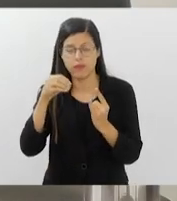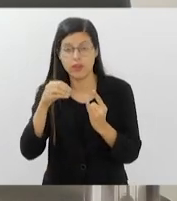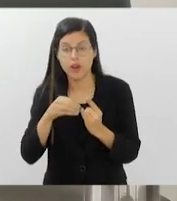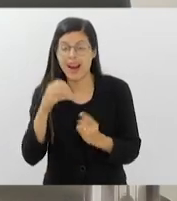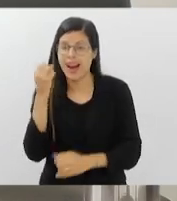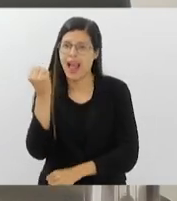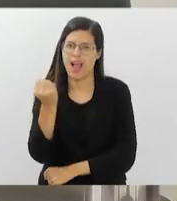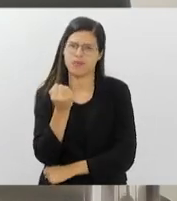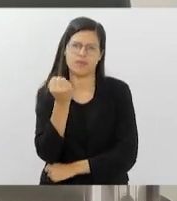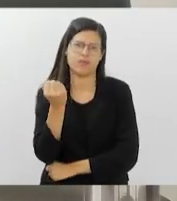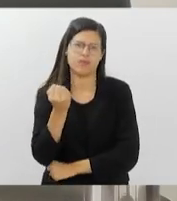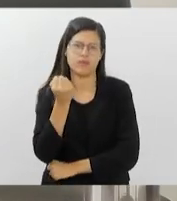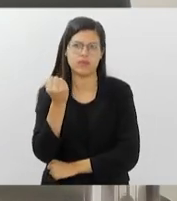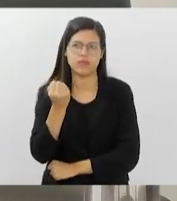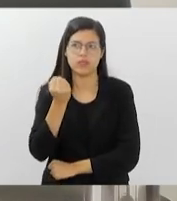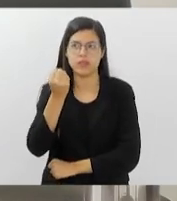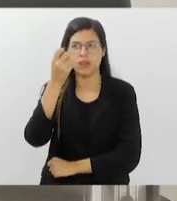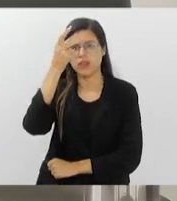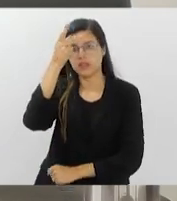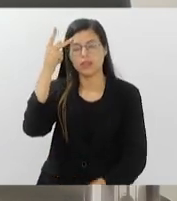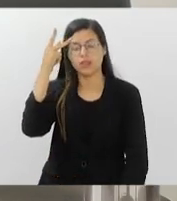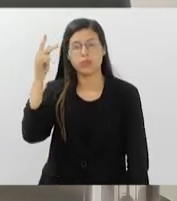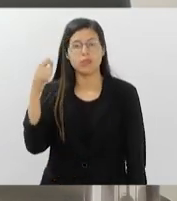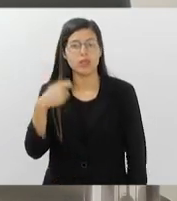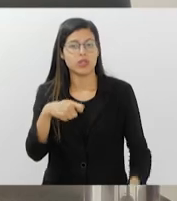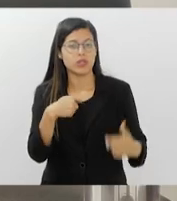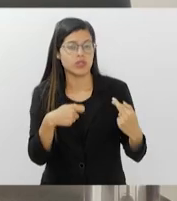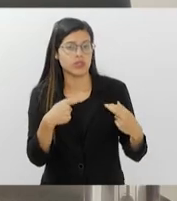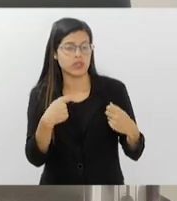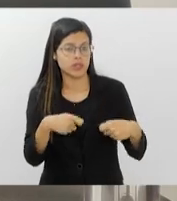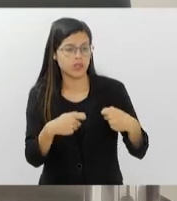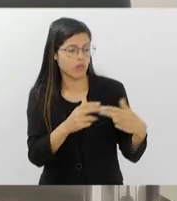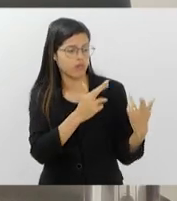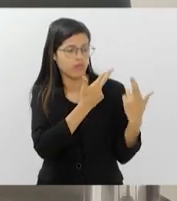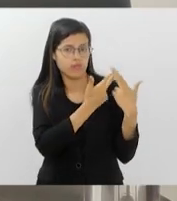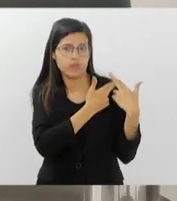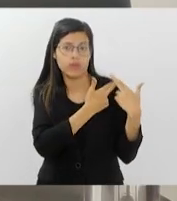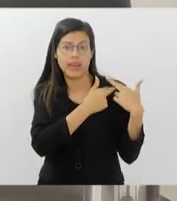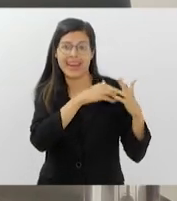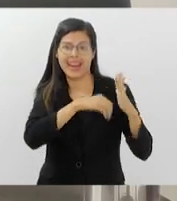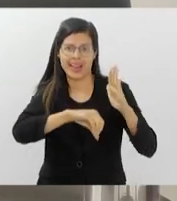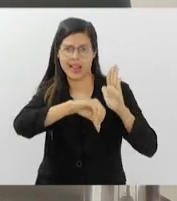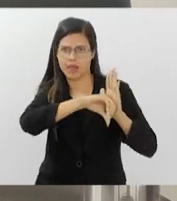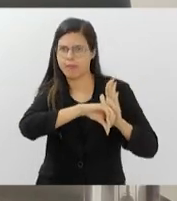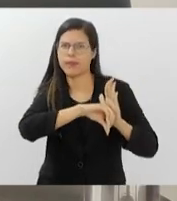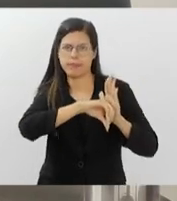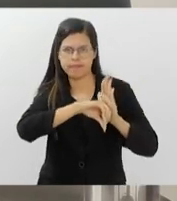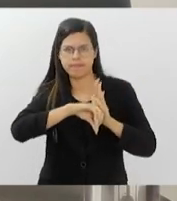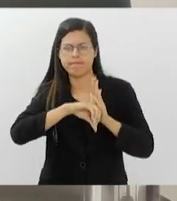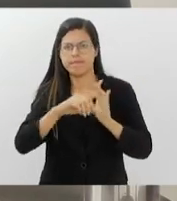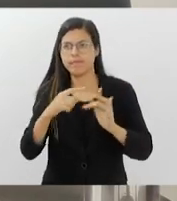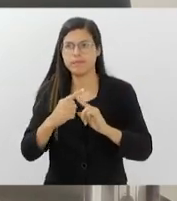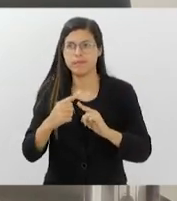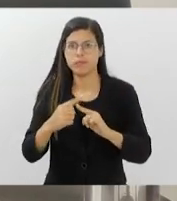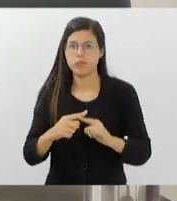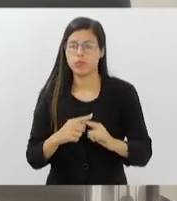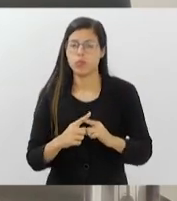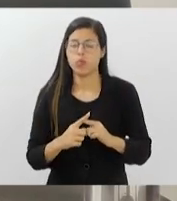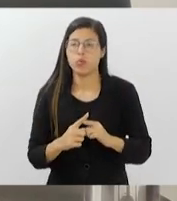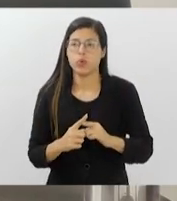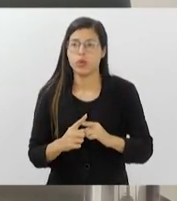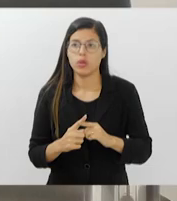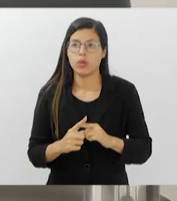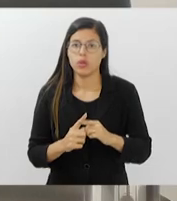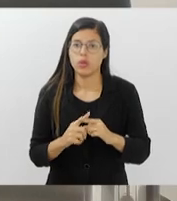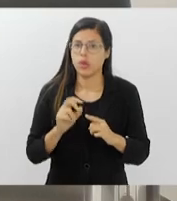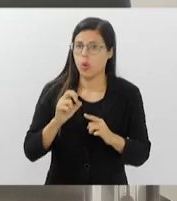grave essas pessoas tem que ser responsabilizadas criminalmente porque ou deixar